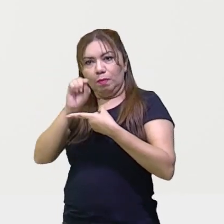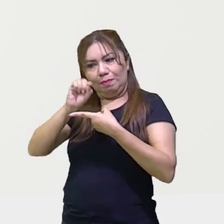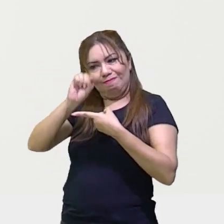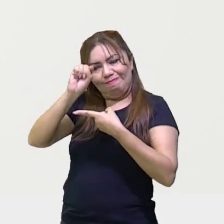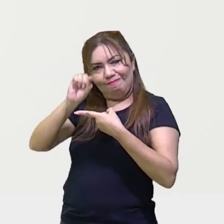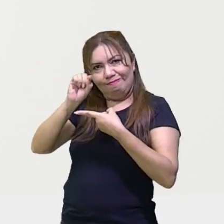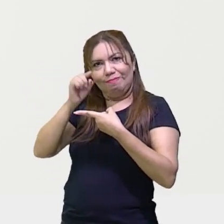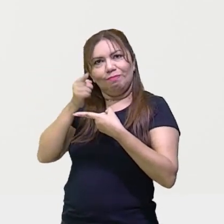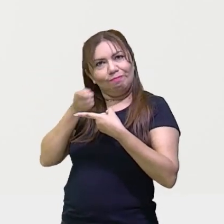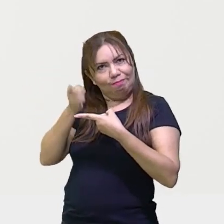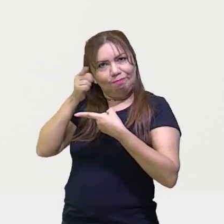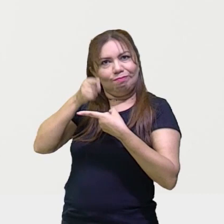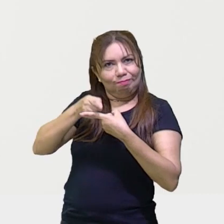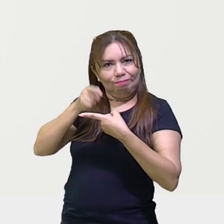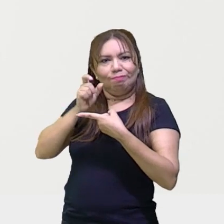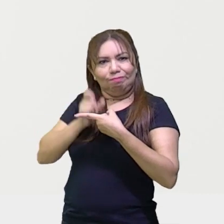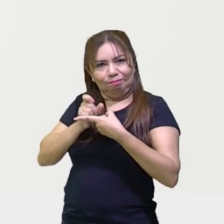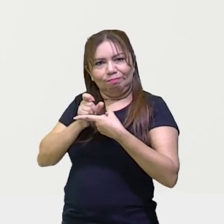ok?